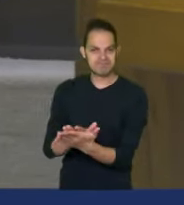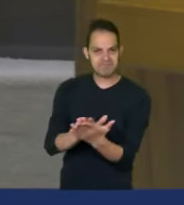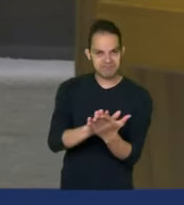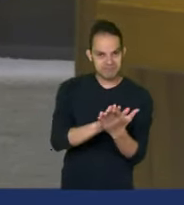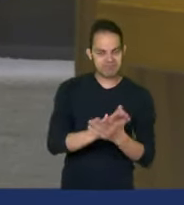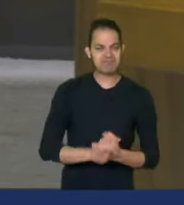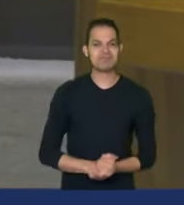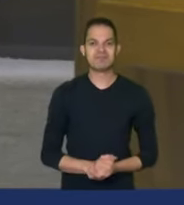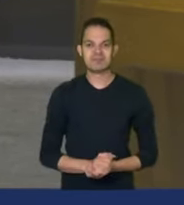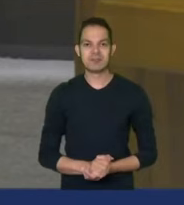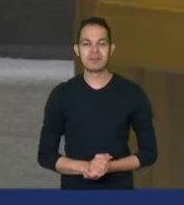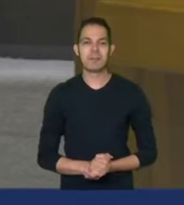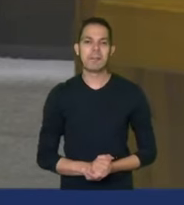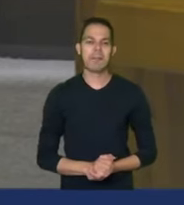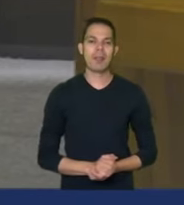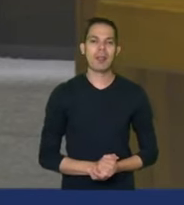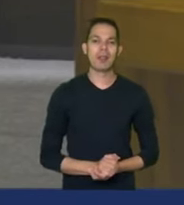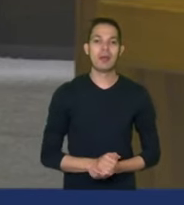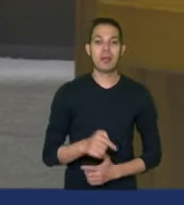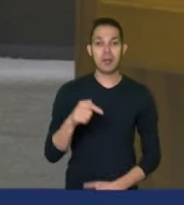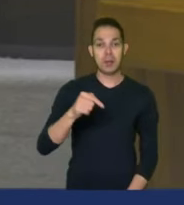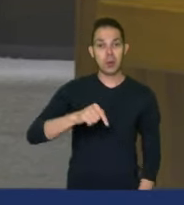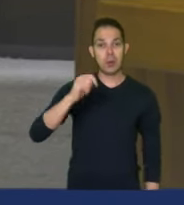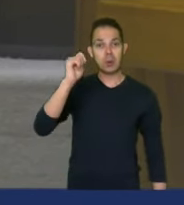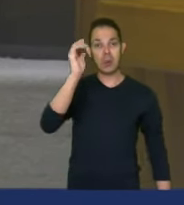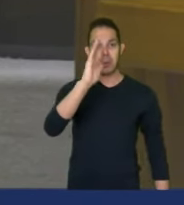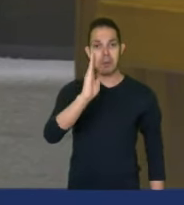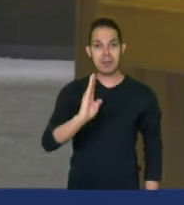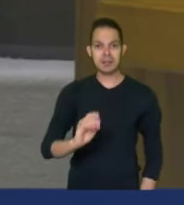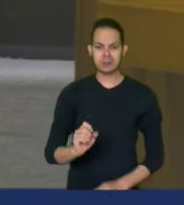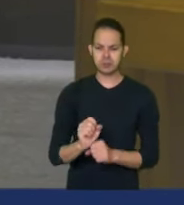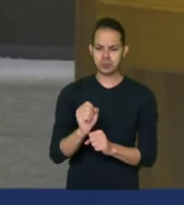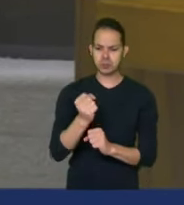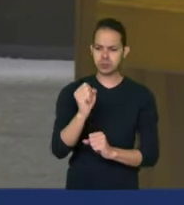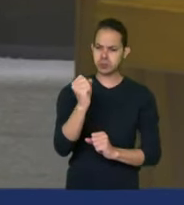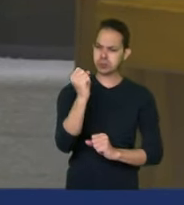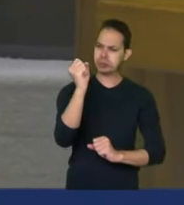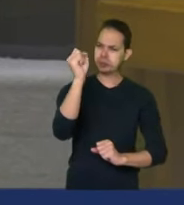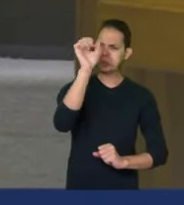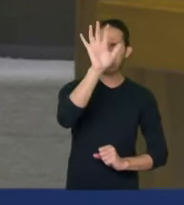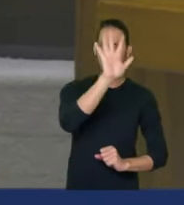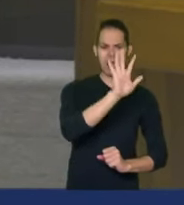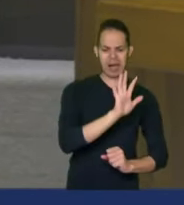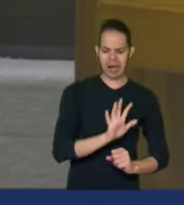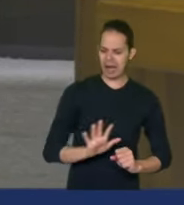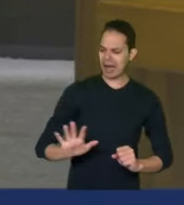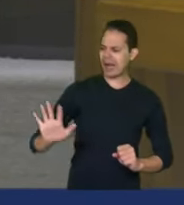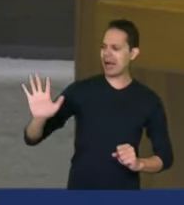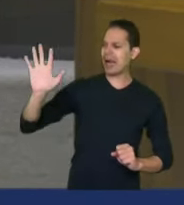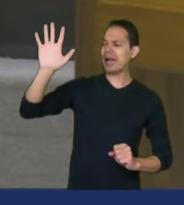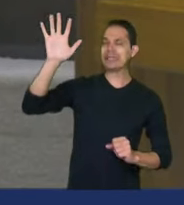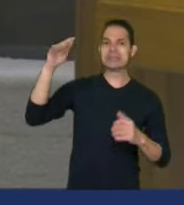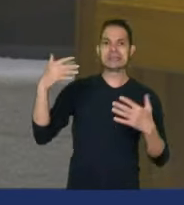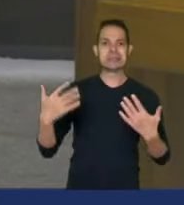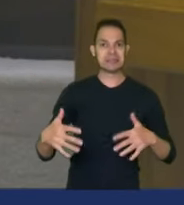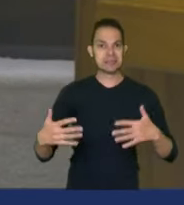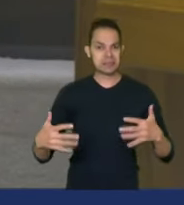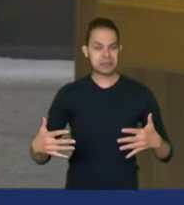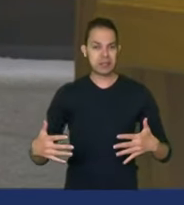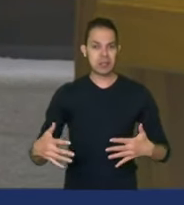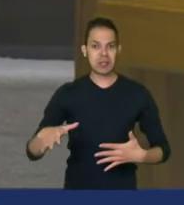Um país do tamanho do Brasil, um dos maiores do mundo, maior país da América do